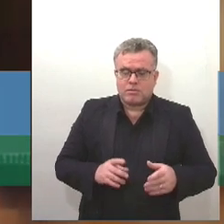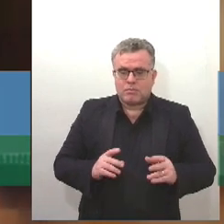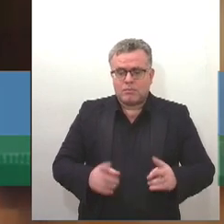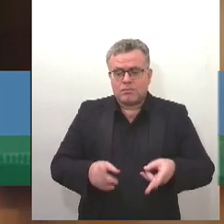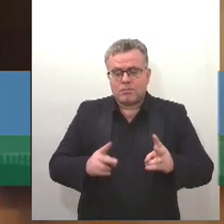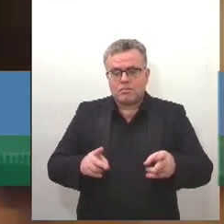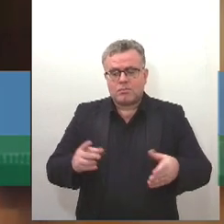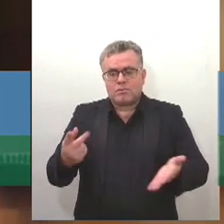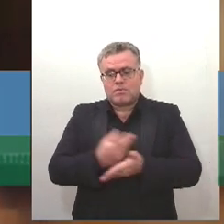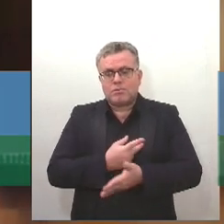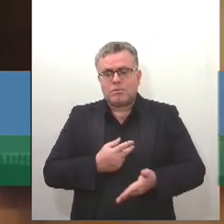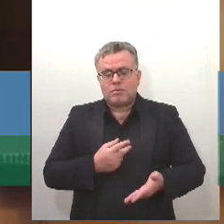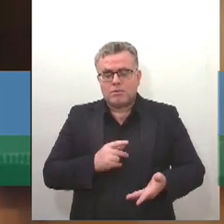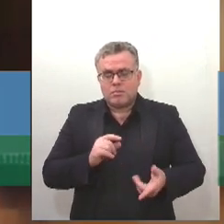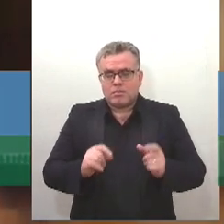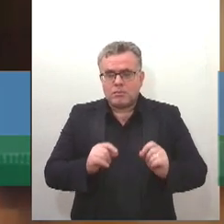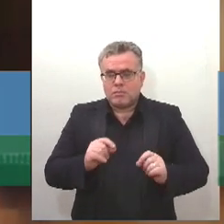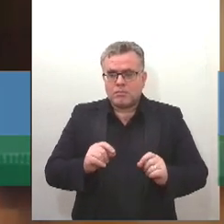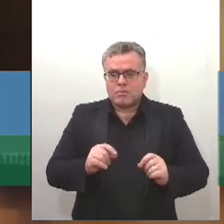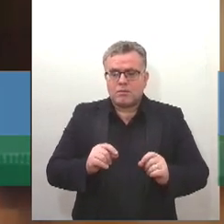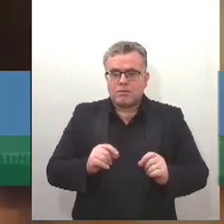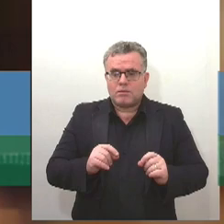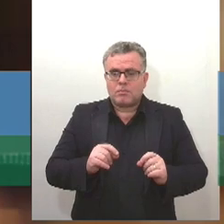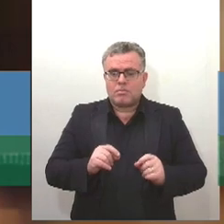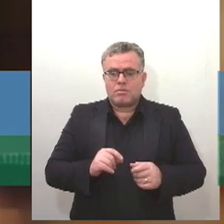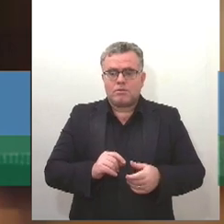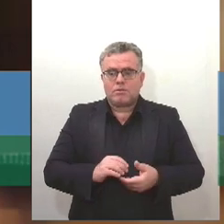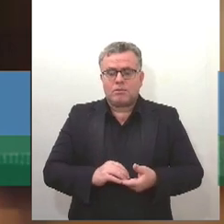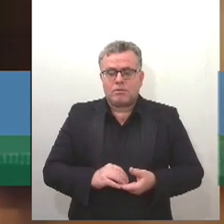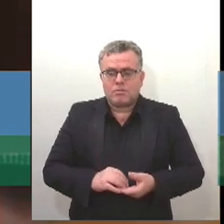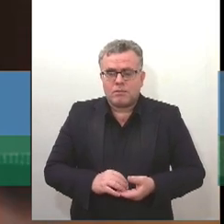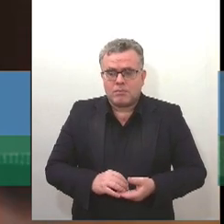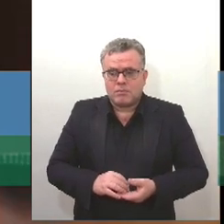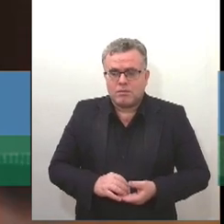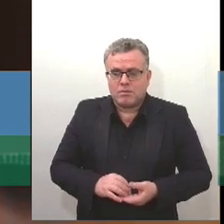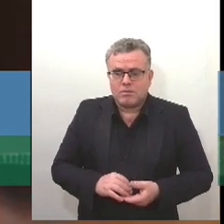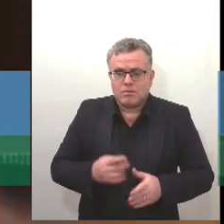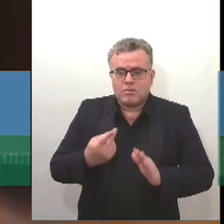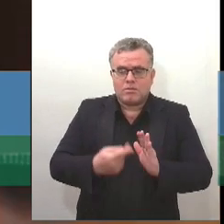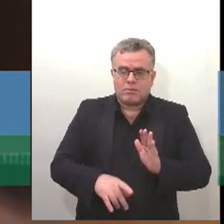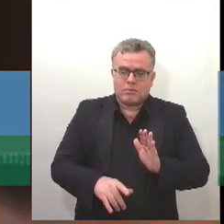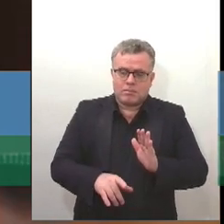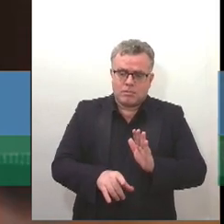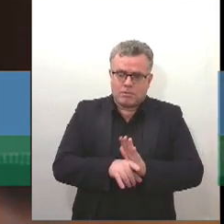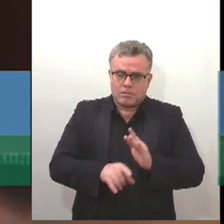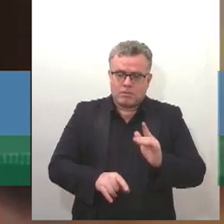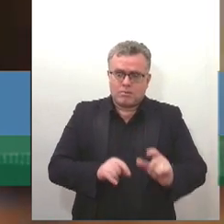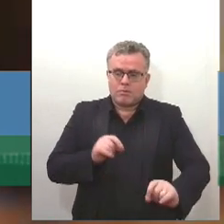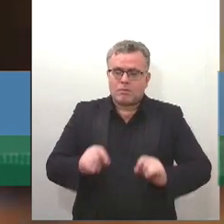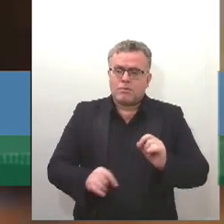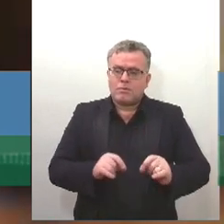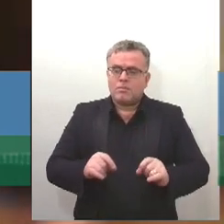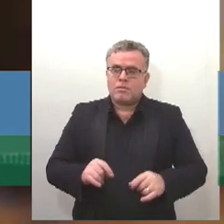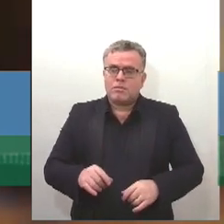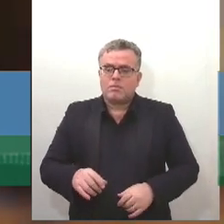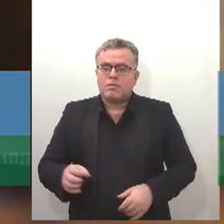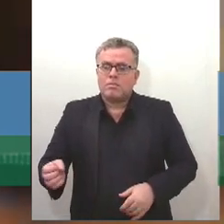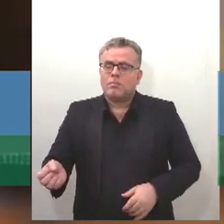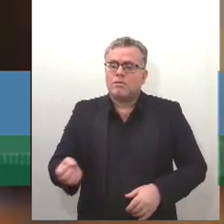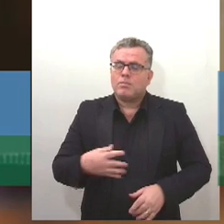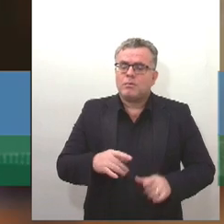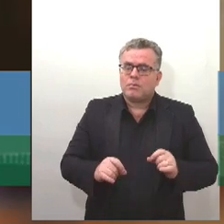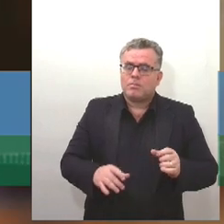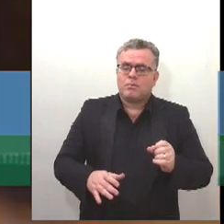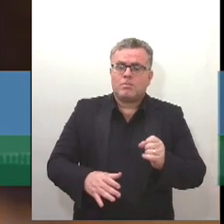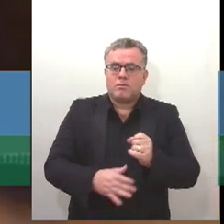do tempo Acho que nós vamos ter um período de enorme incerteza e insegurança e ajustes a